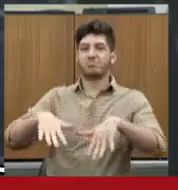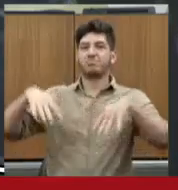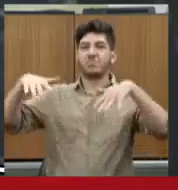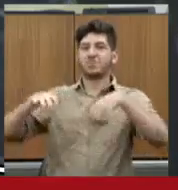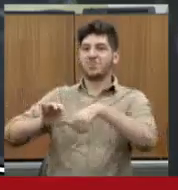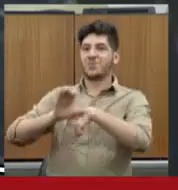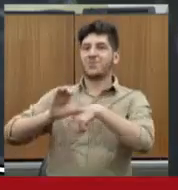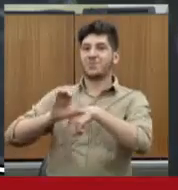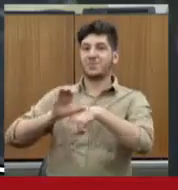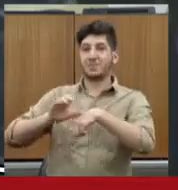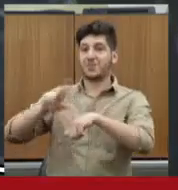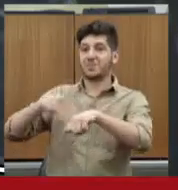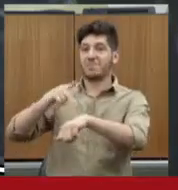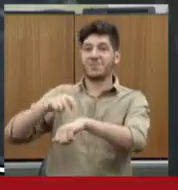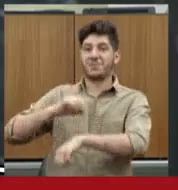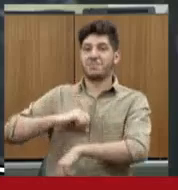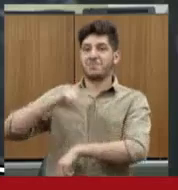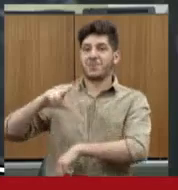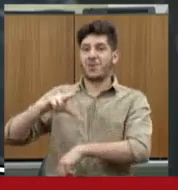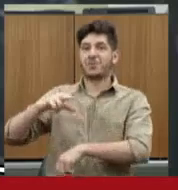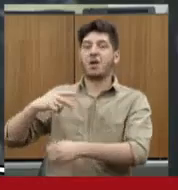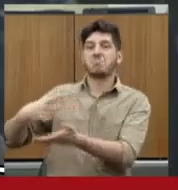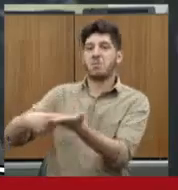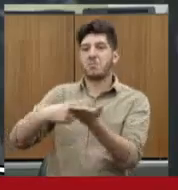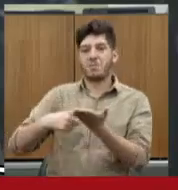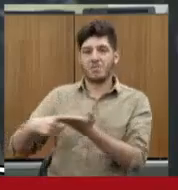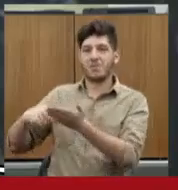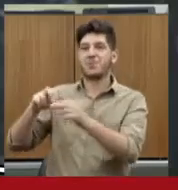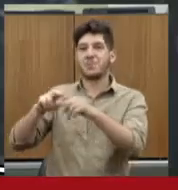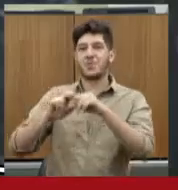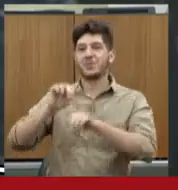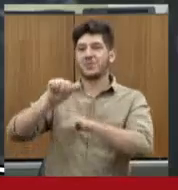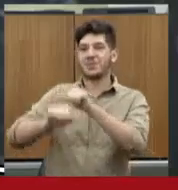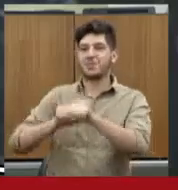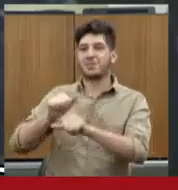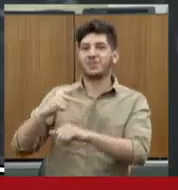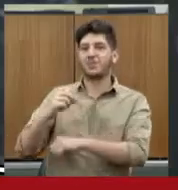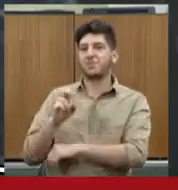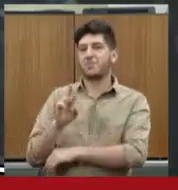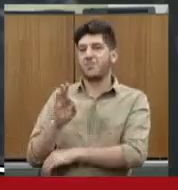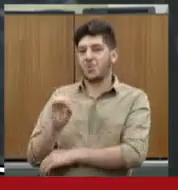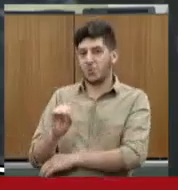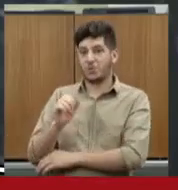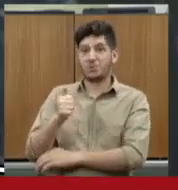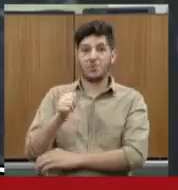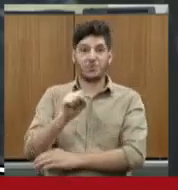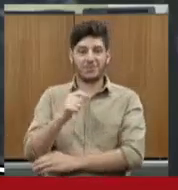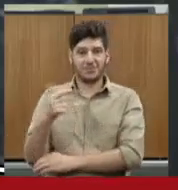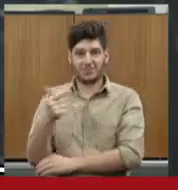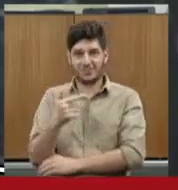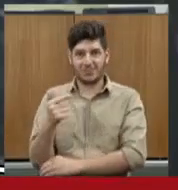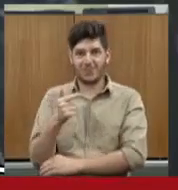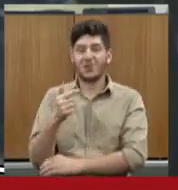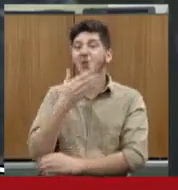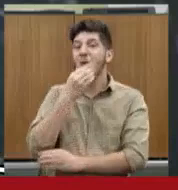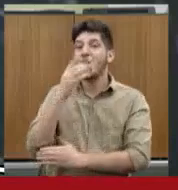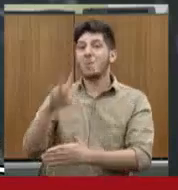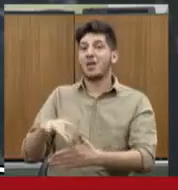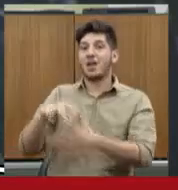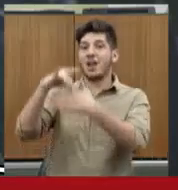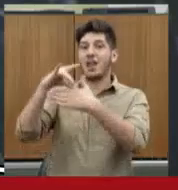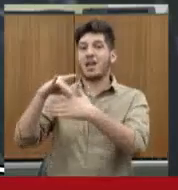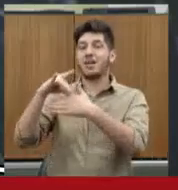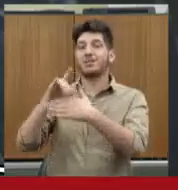Portuguesa, que se reuniu por conta da Revolução do Porto, em 1822, o líder da